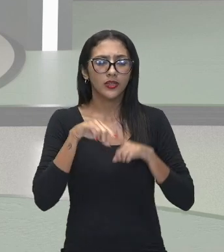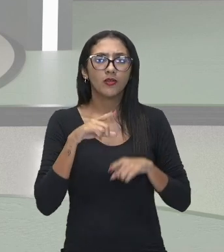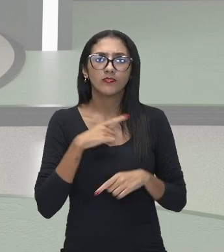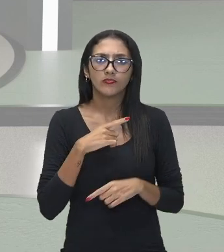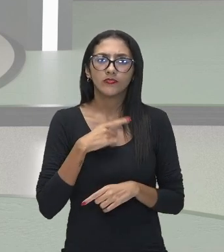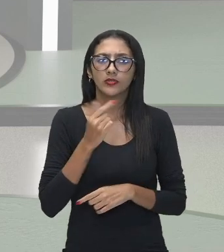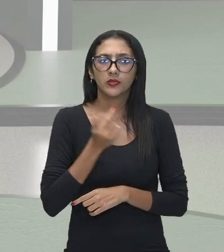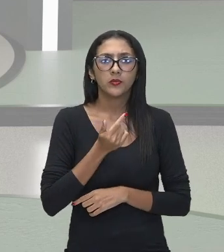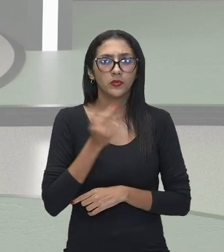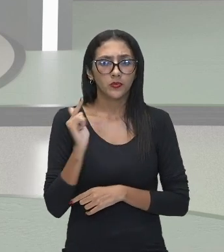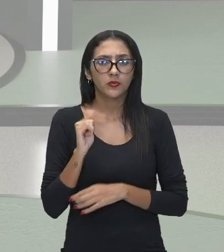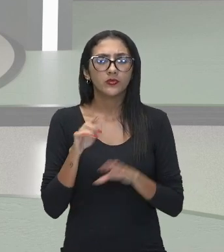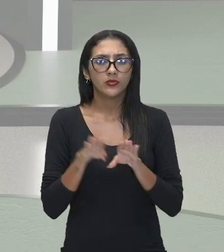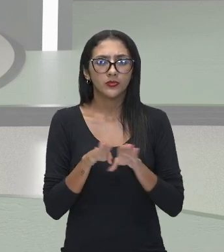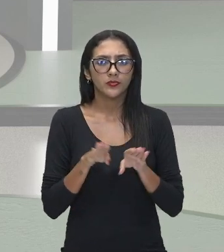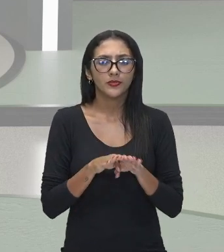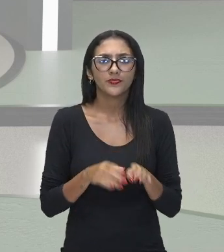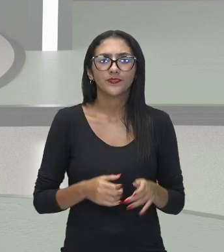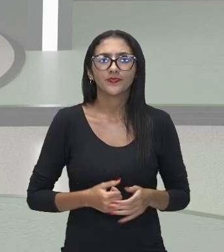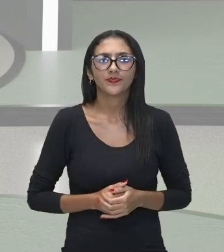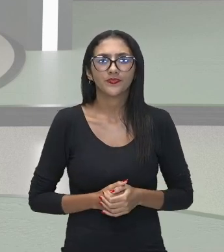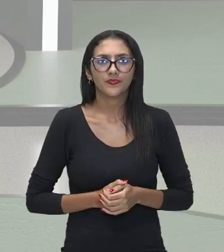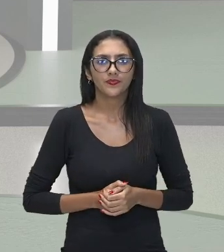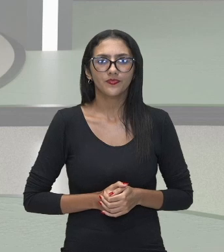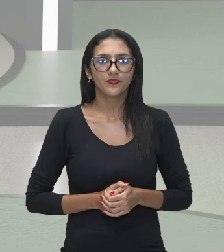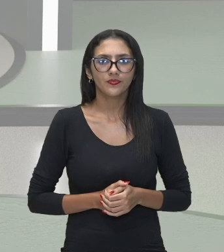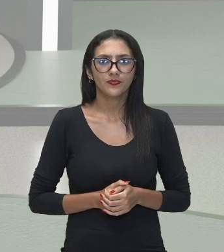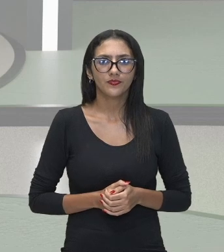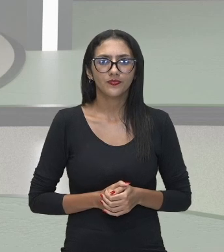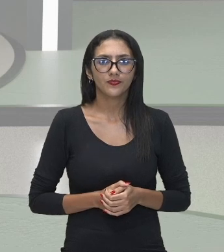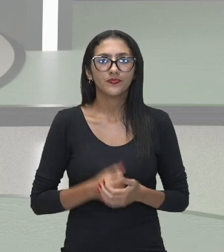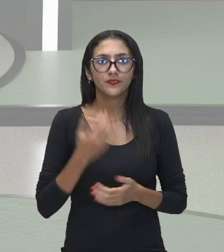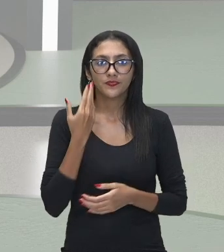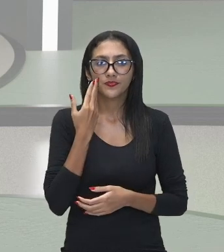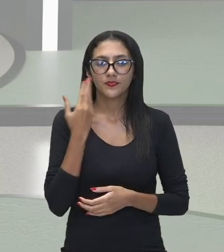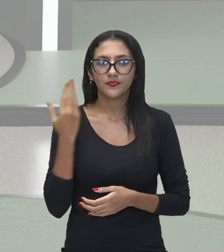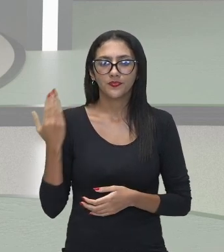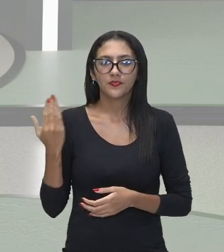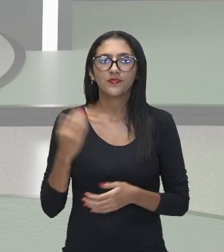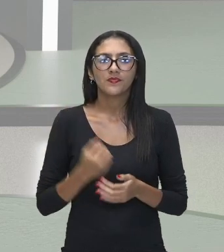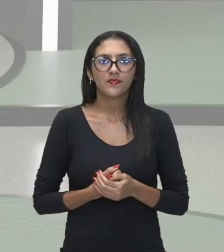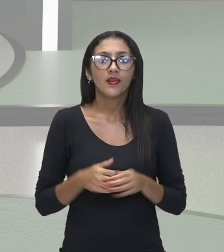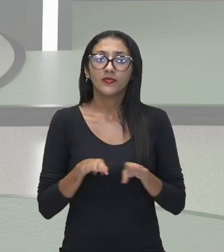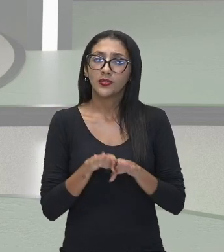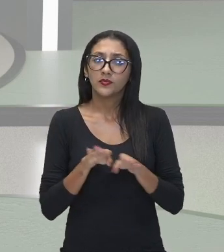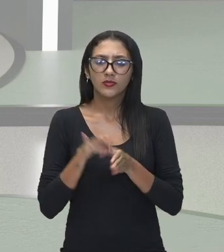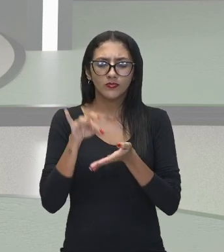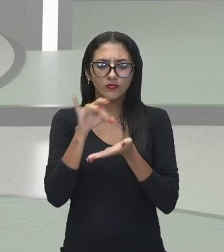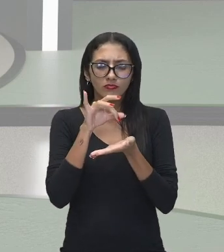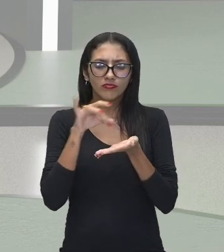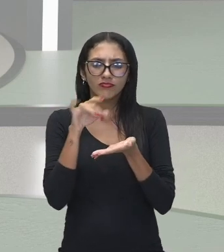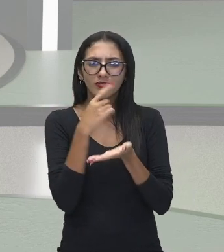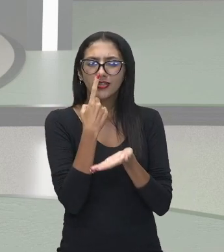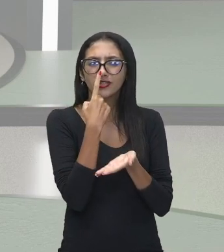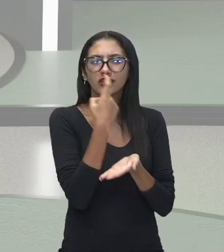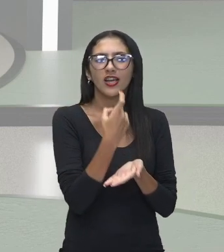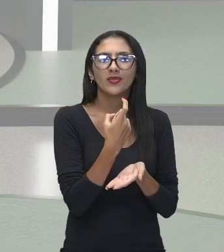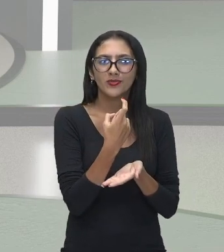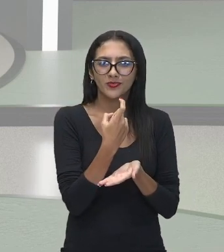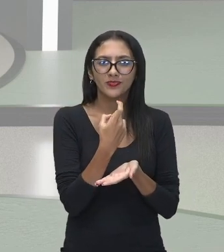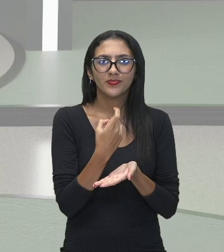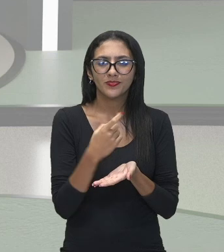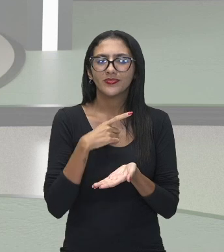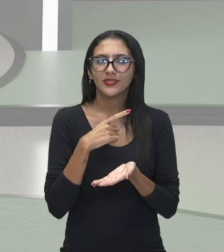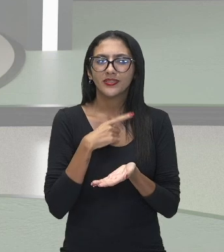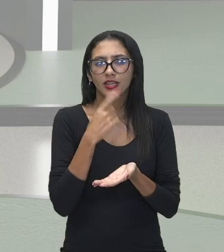existem outros alcadienos, como por exemplo esse aqui, esse próximo aqui para vocês. Os óleos essenciais, como eu falei no início da